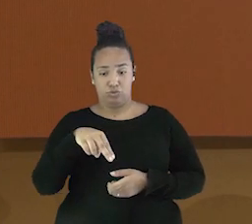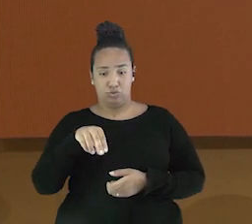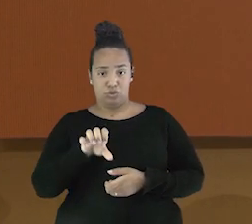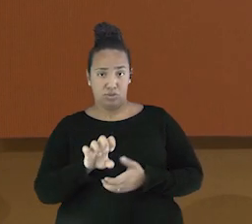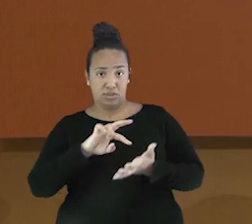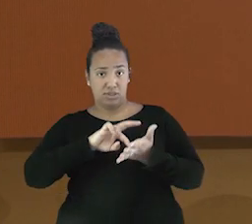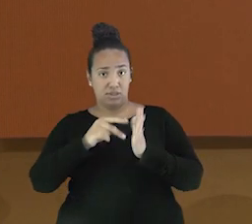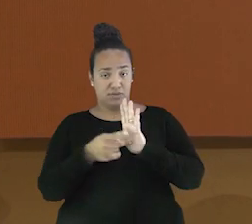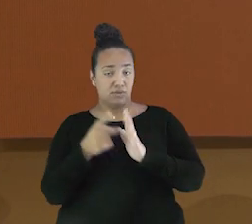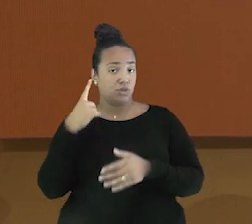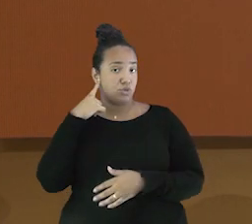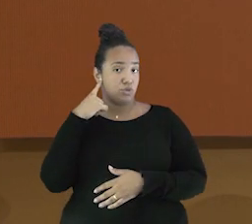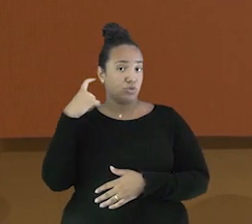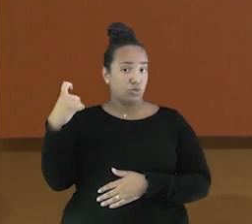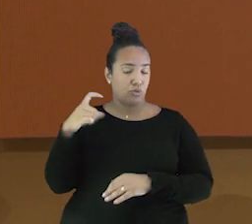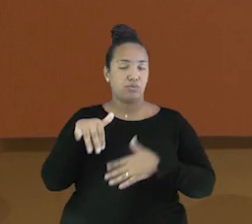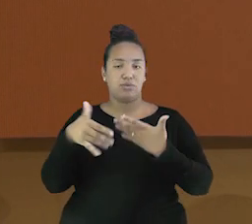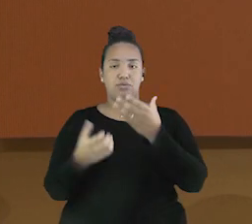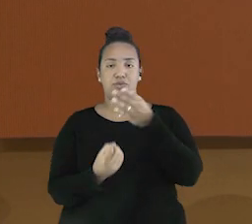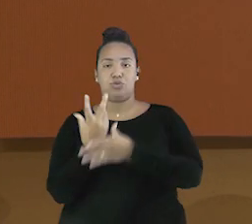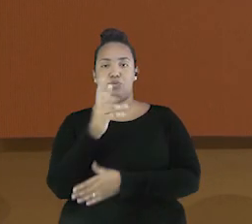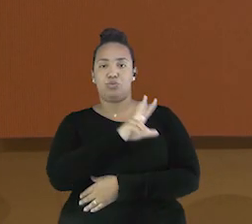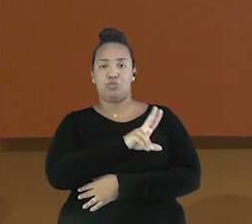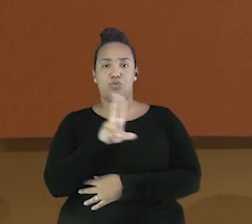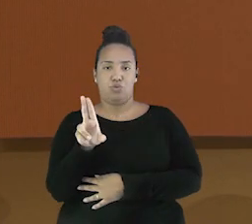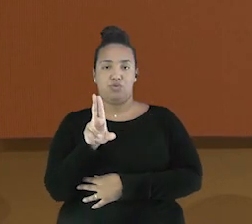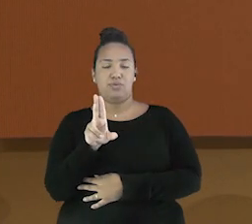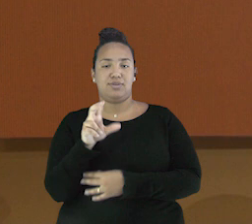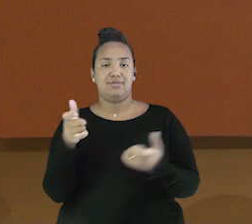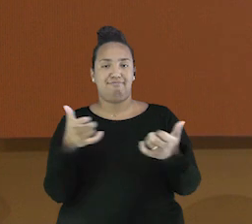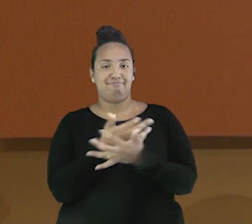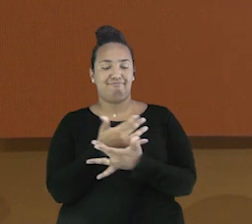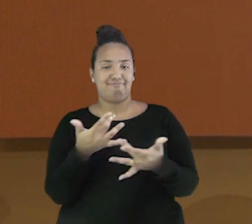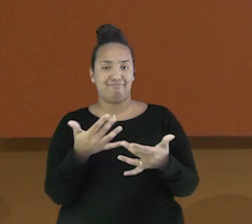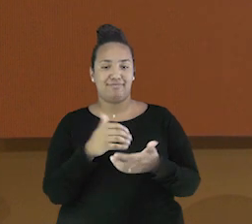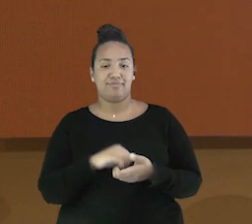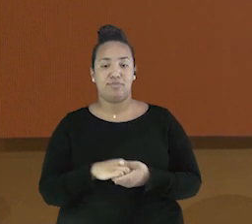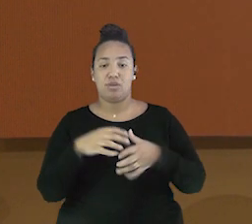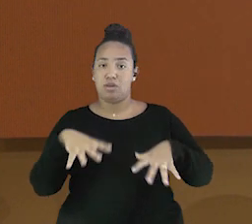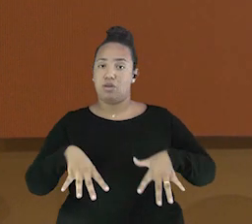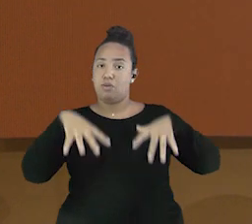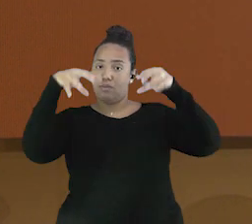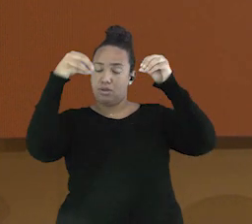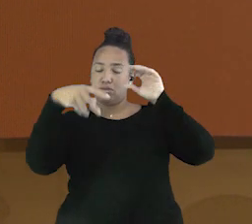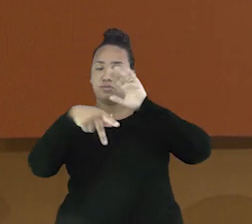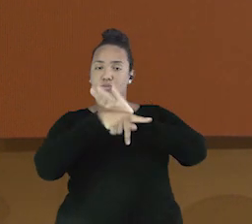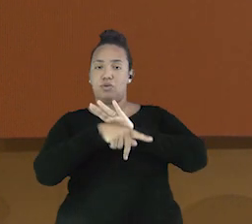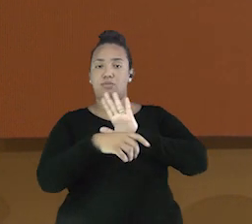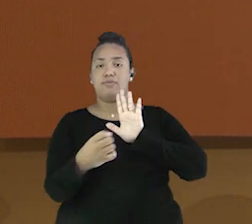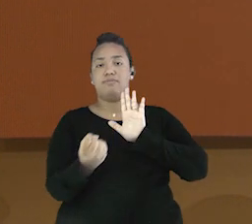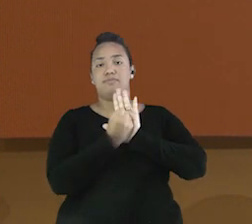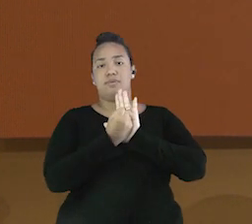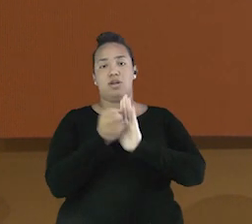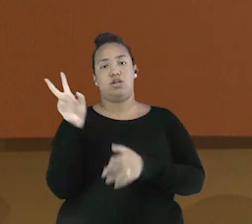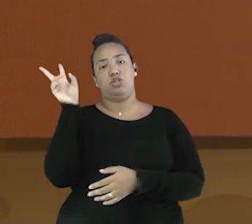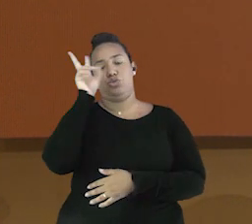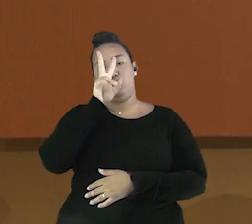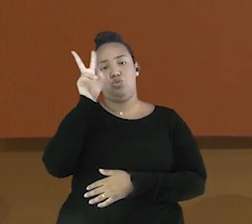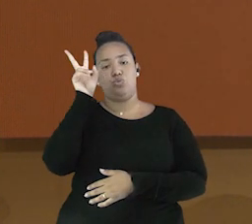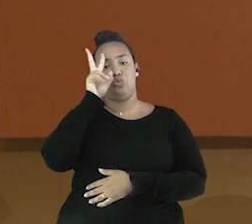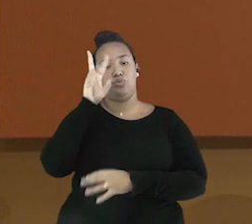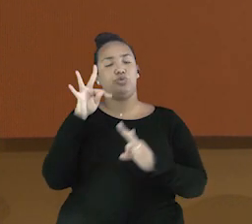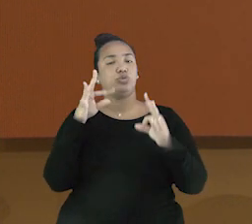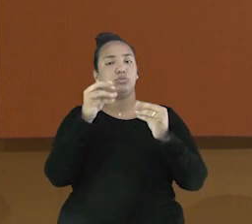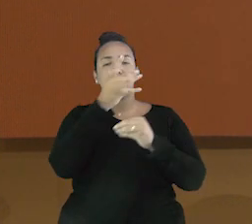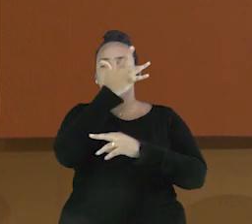o nome da cidade, Carcassonne. O castelo virou patrimônio da Unesco em 1997 e